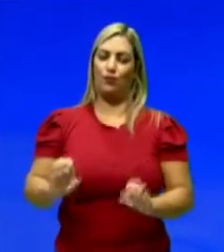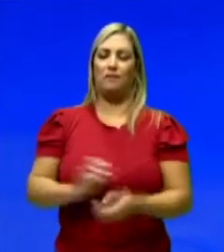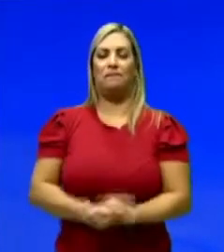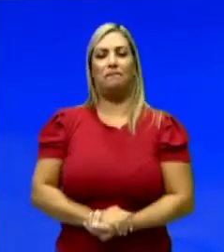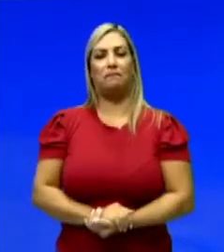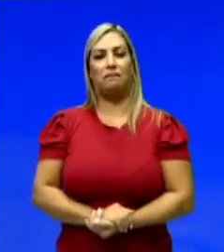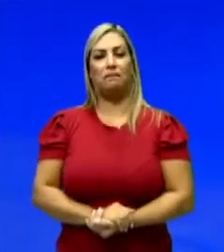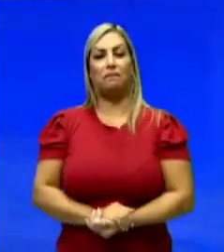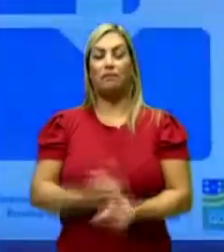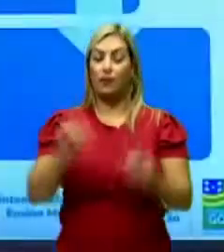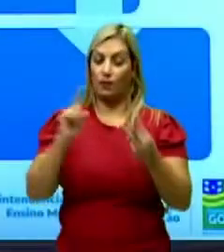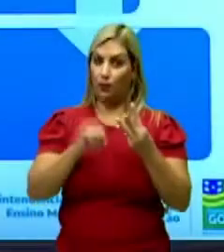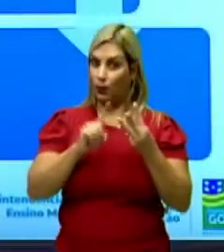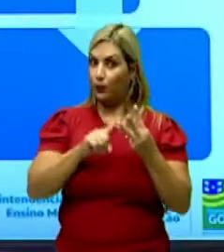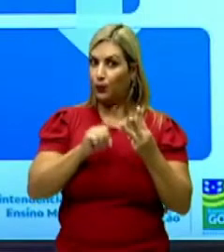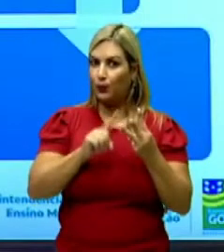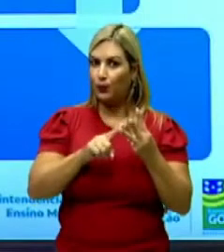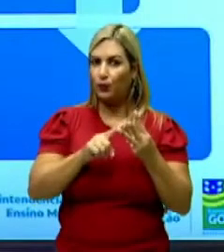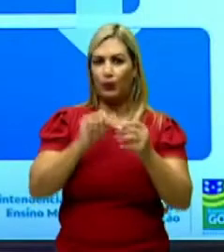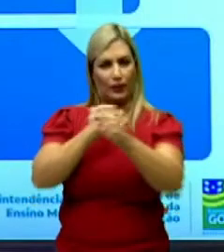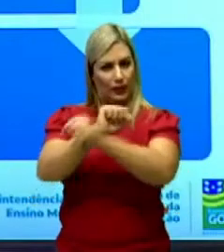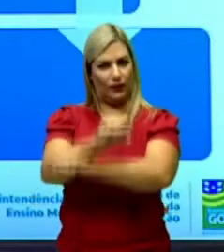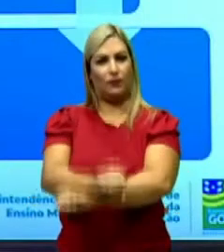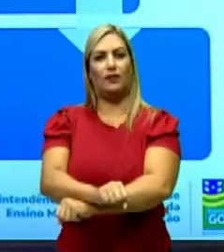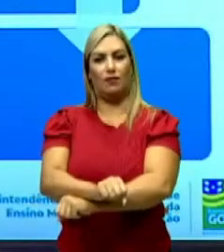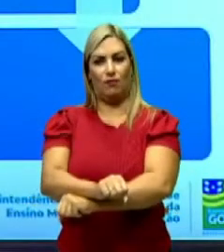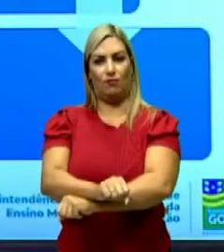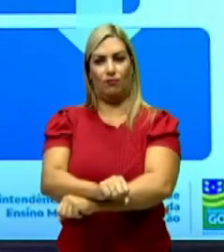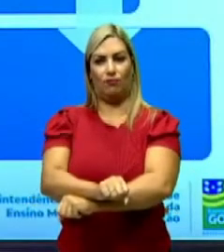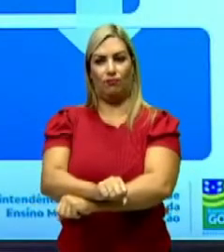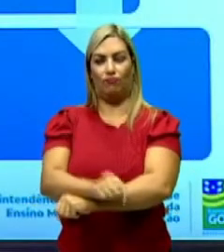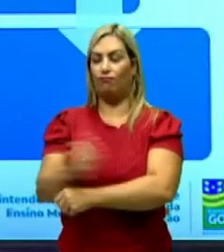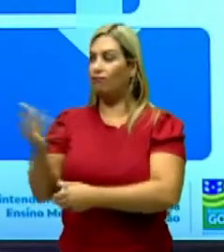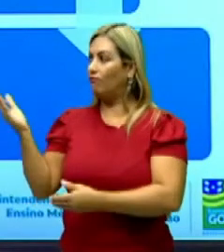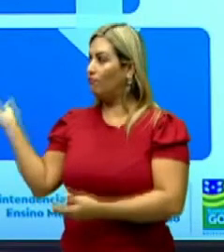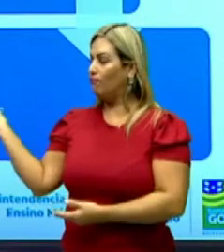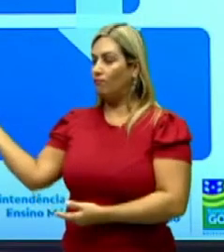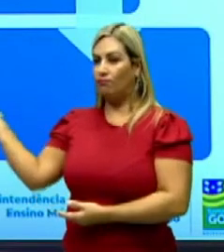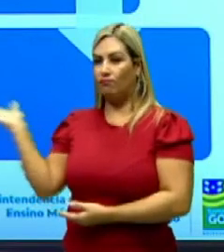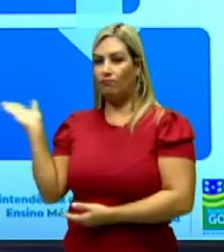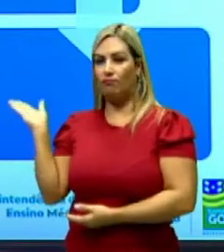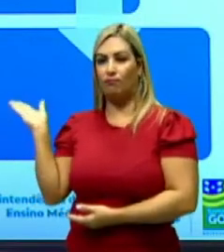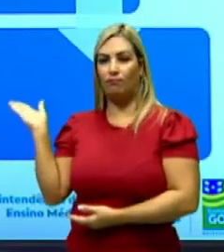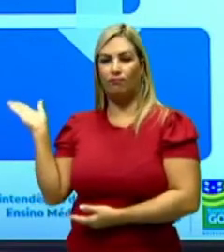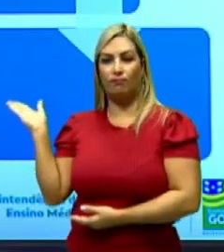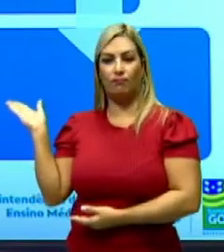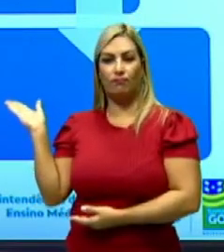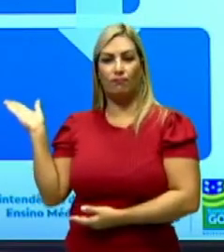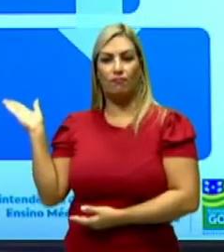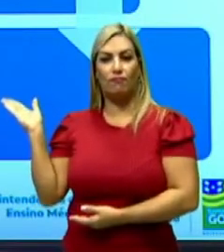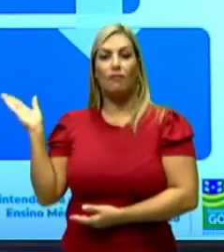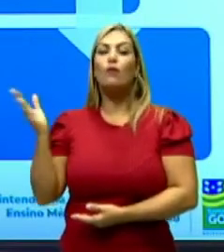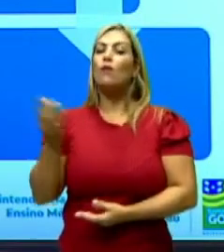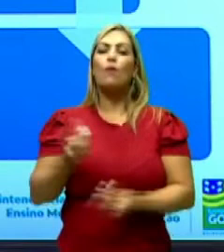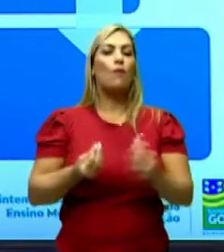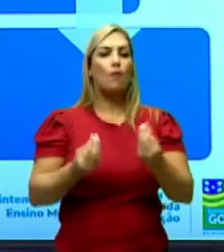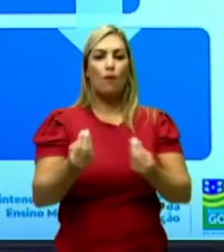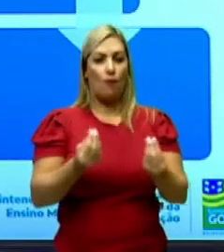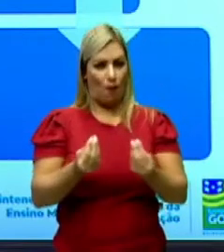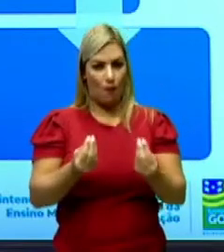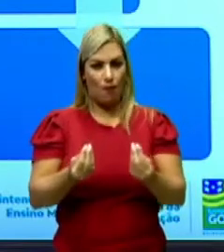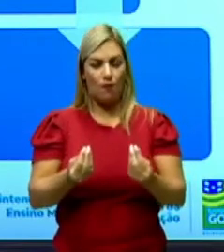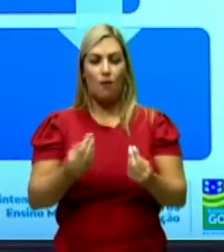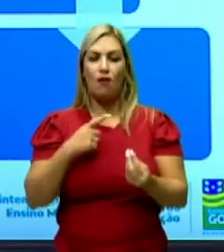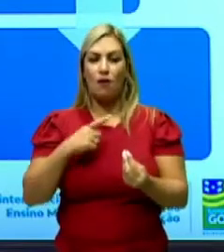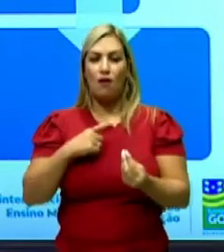vigente e por último a existência da escravidão eu acho que isso aqui tem que ficar bem marcado o modo de produção no